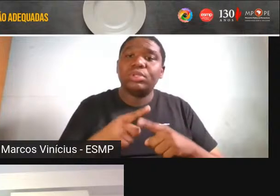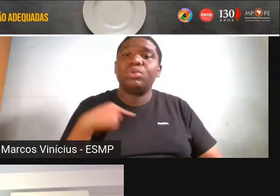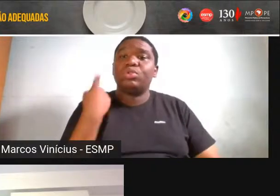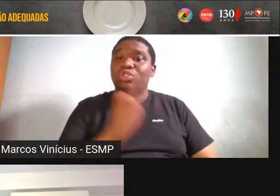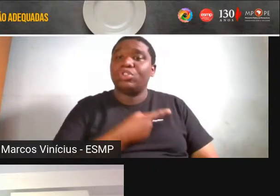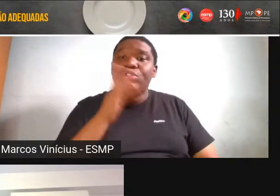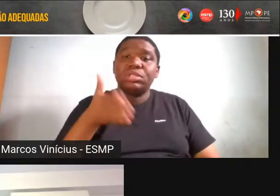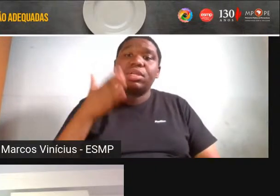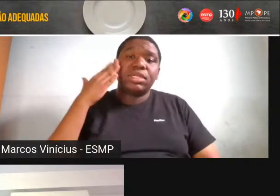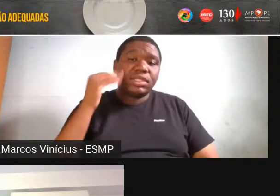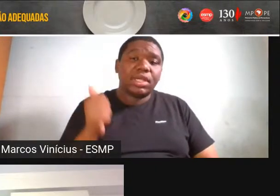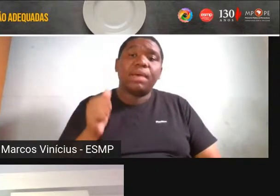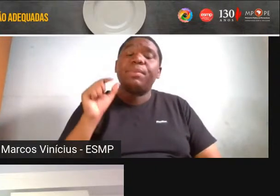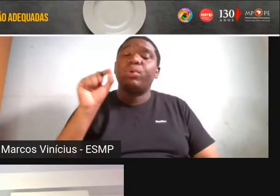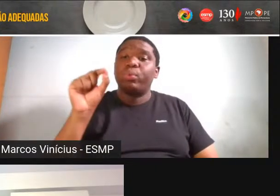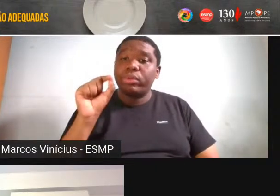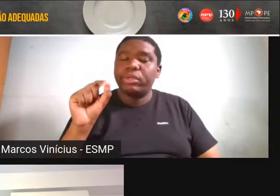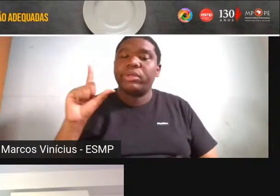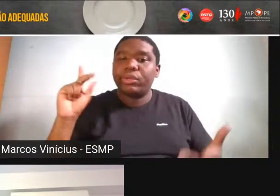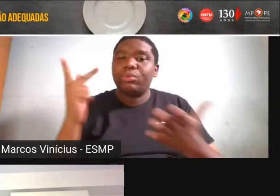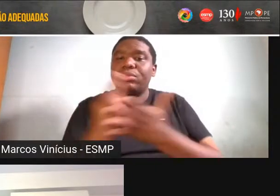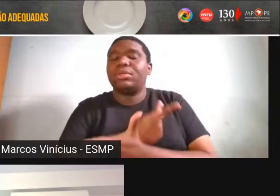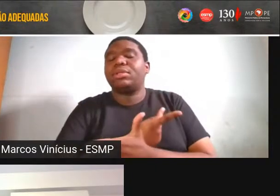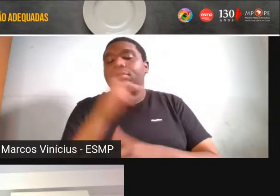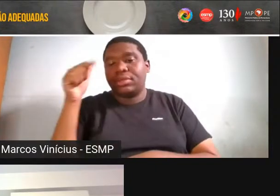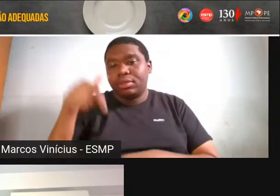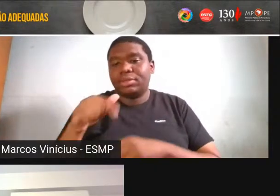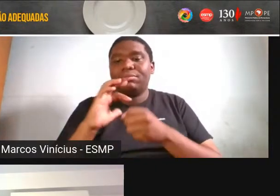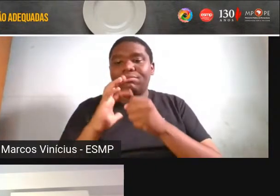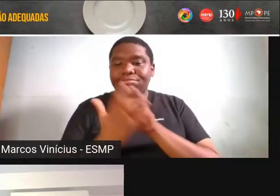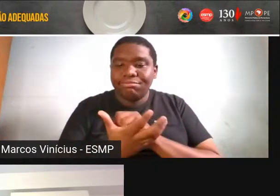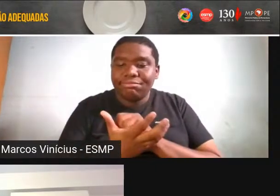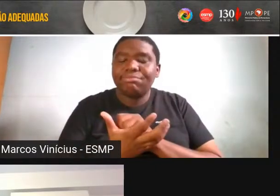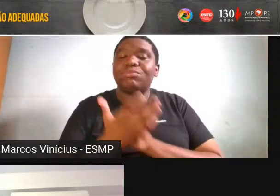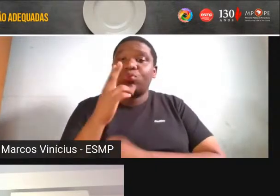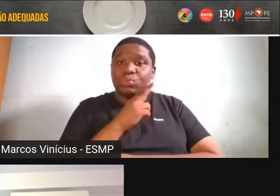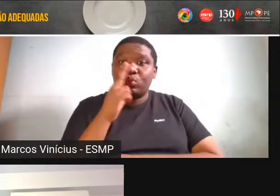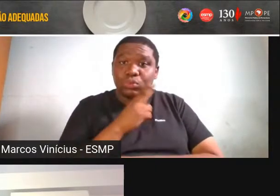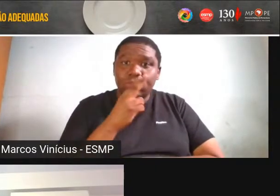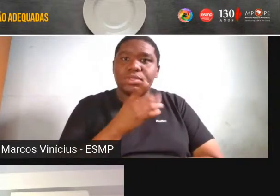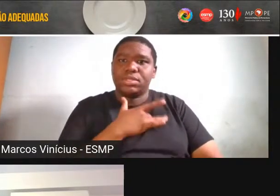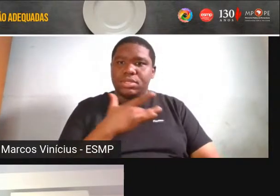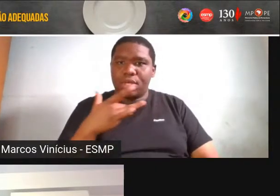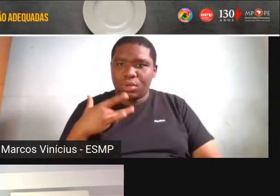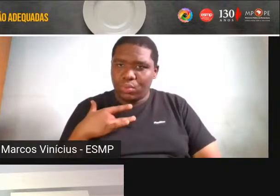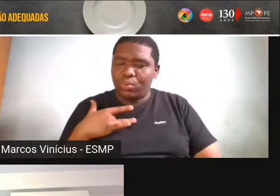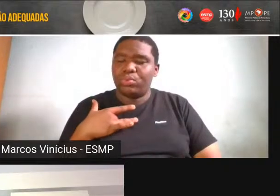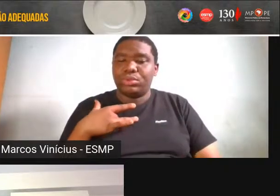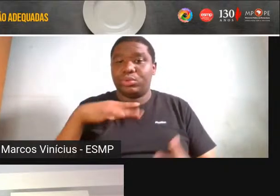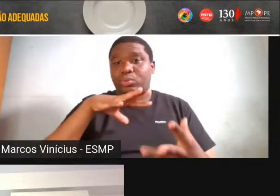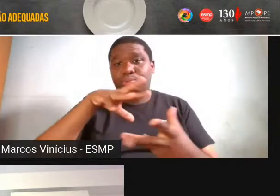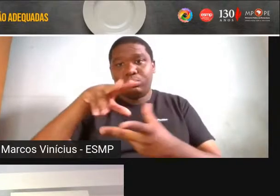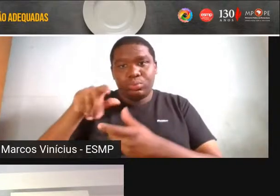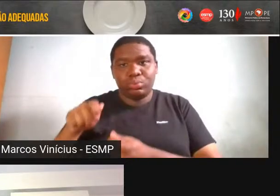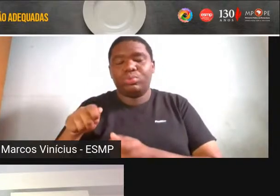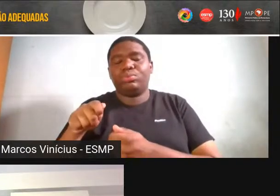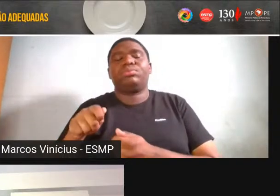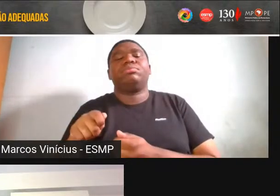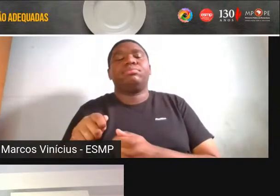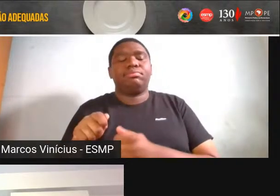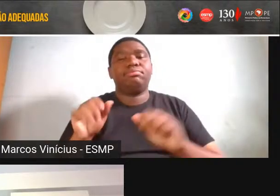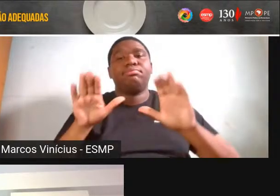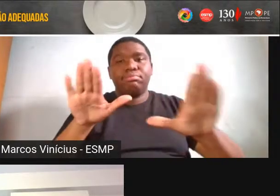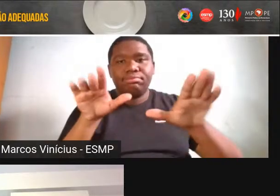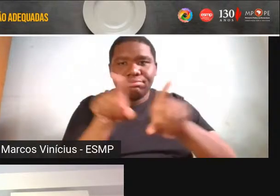se por um lado há uma situação de pandemia, há uma situação de emergência de saúde mundial, por outro lado, a emergência